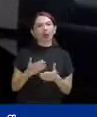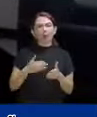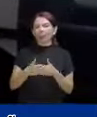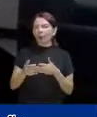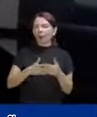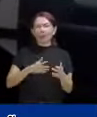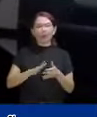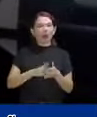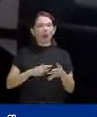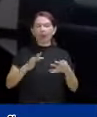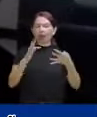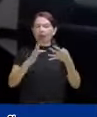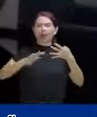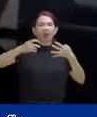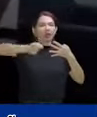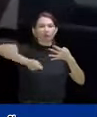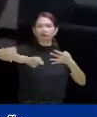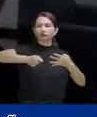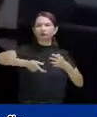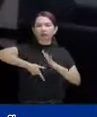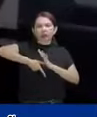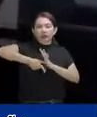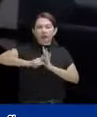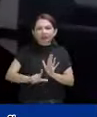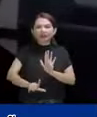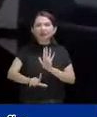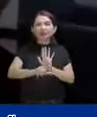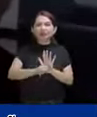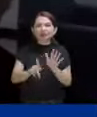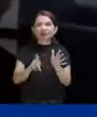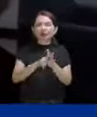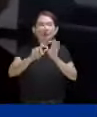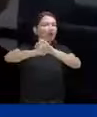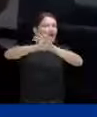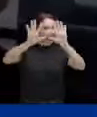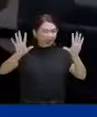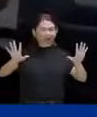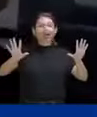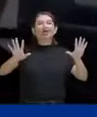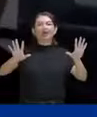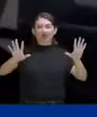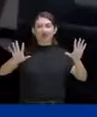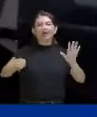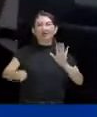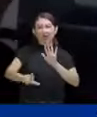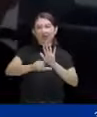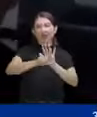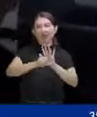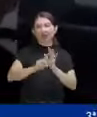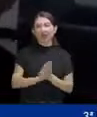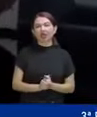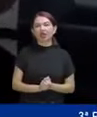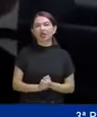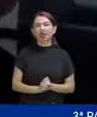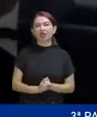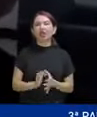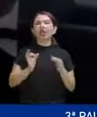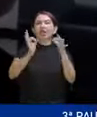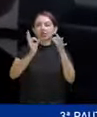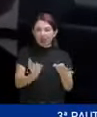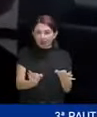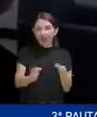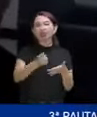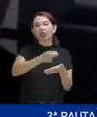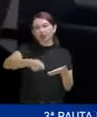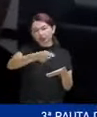qualquer tipo de sanção sem uma legislação prévia, uma legislação clara e uma legislação positivada e